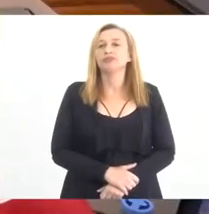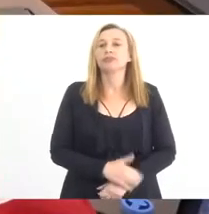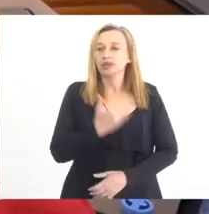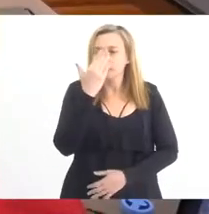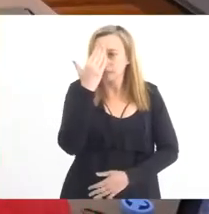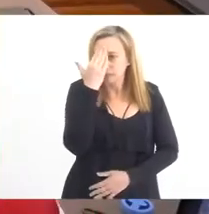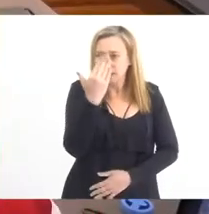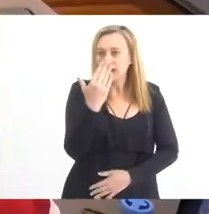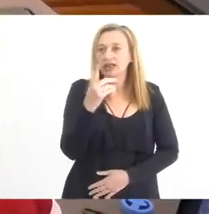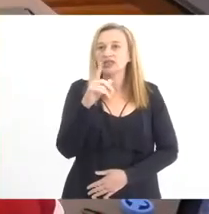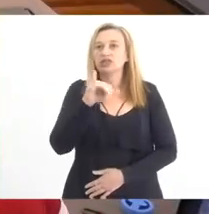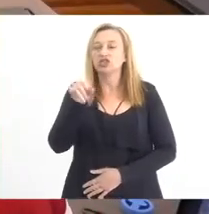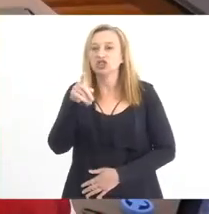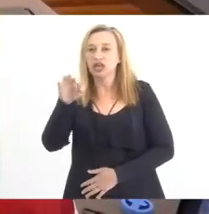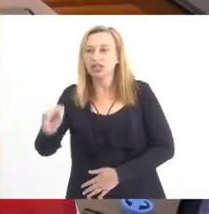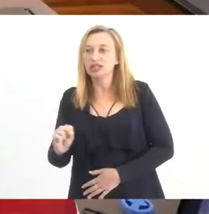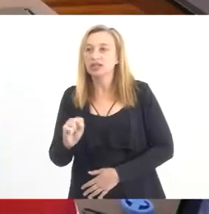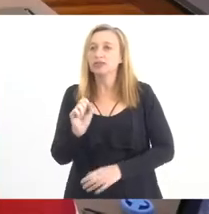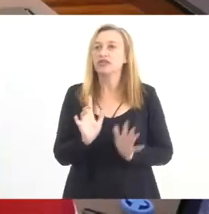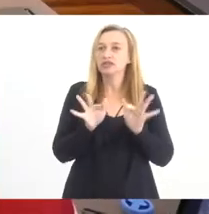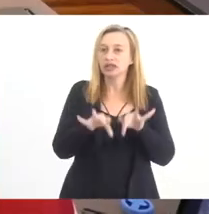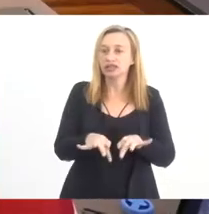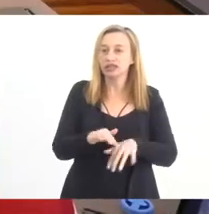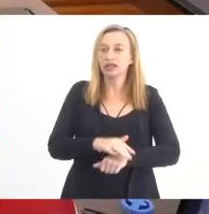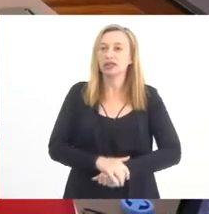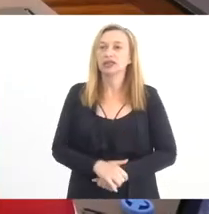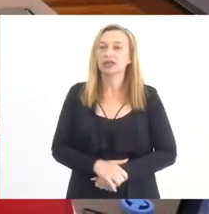Obrigado, Jéssica. Bom, para finalizar...